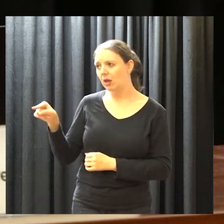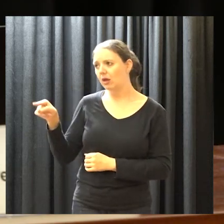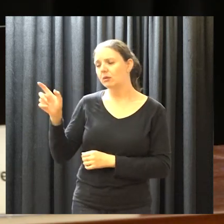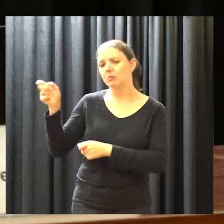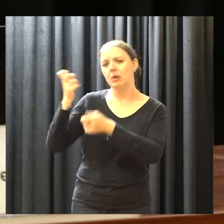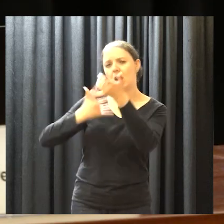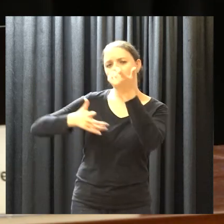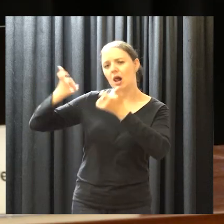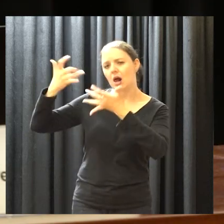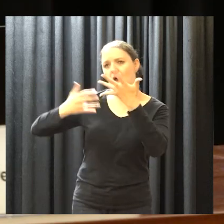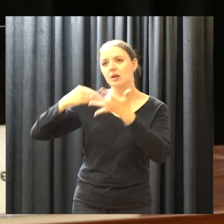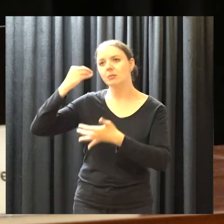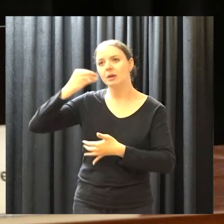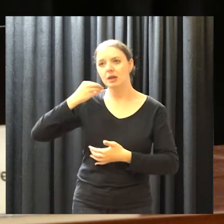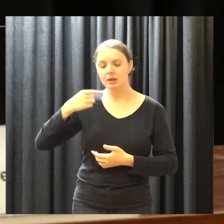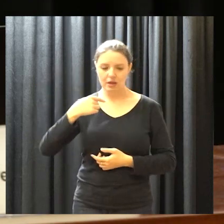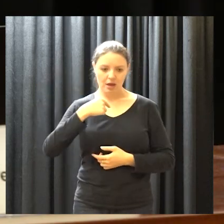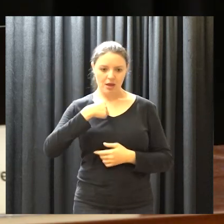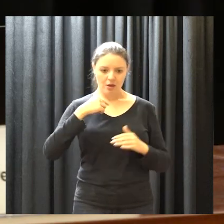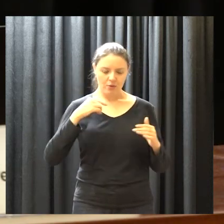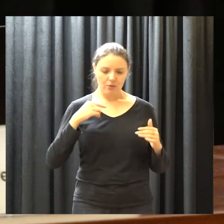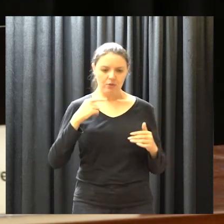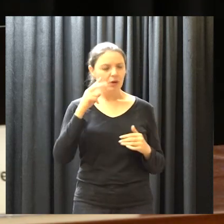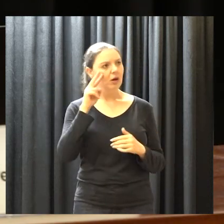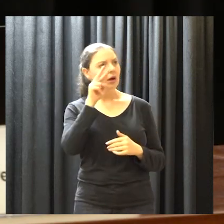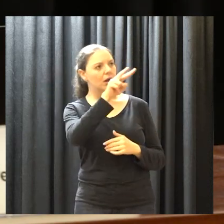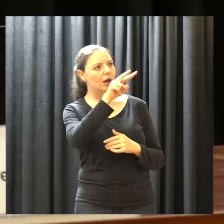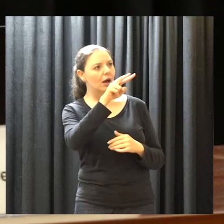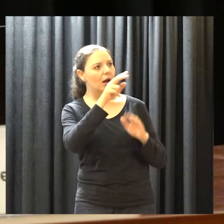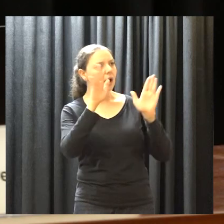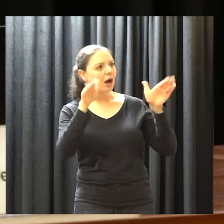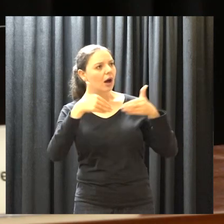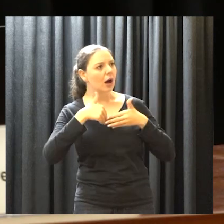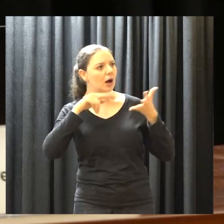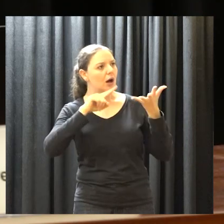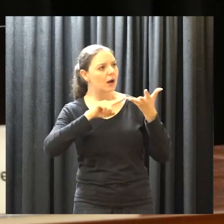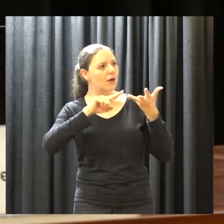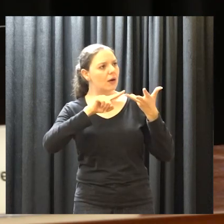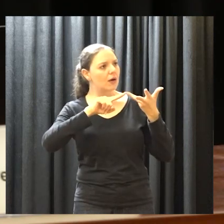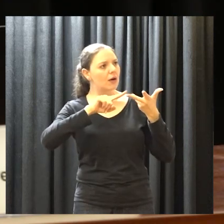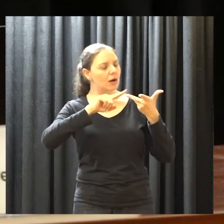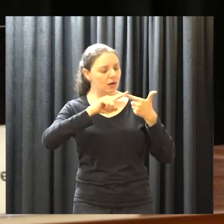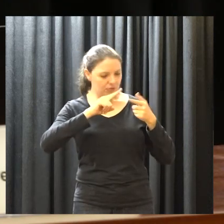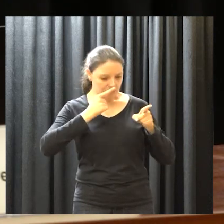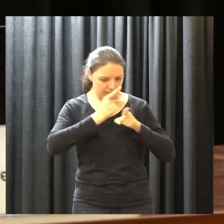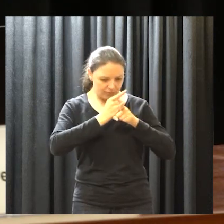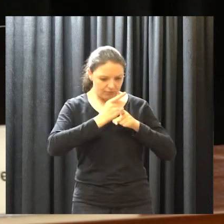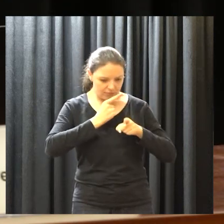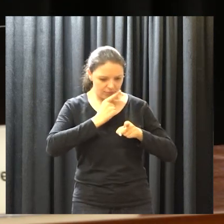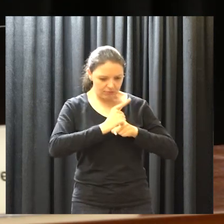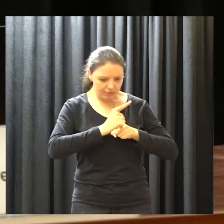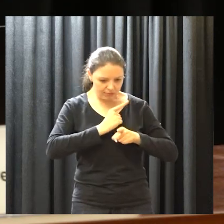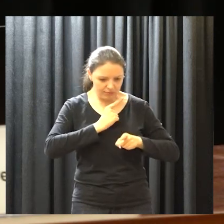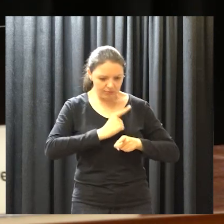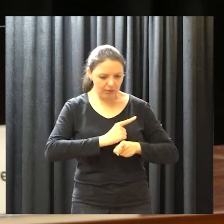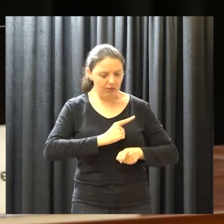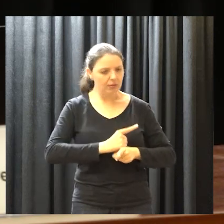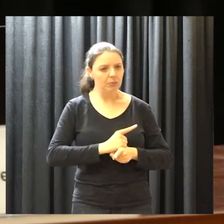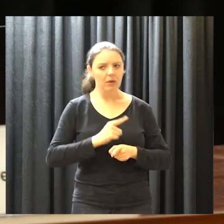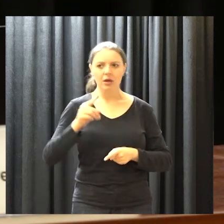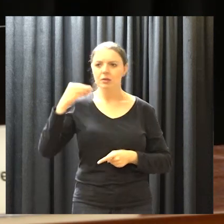suas experiências, eu ia me identificando cada vez mais, reconhecendo-me em muitas de suas